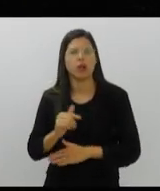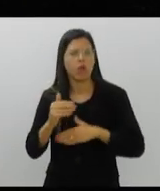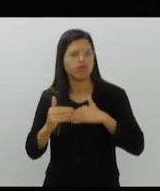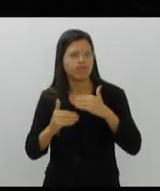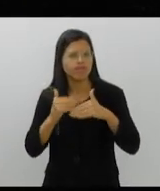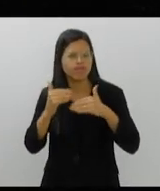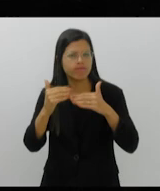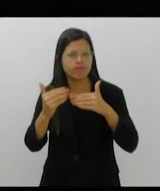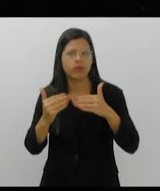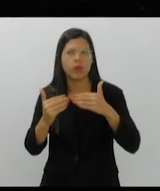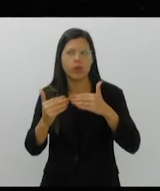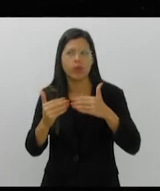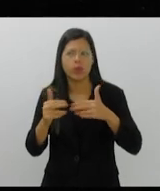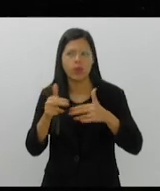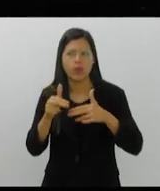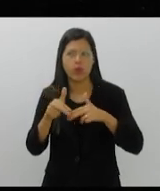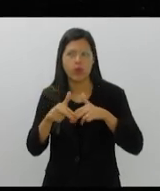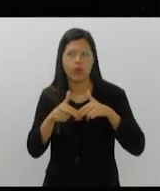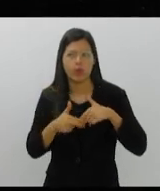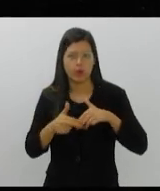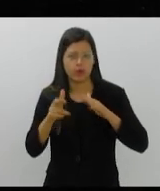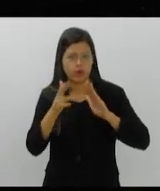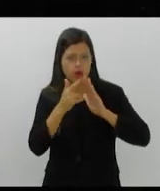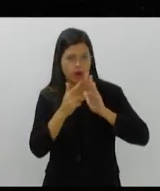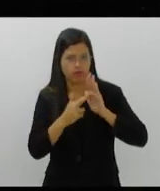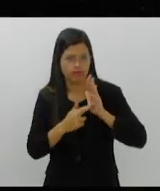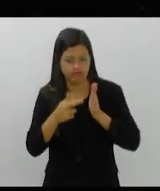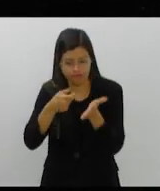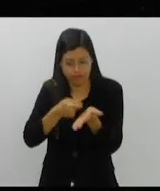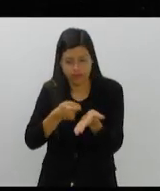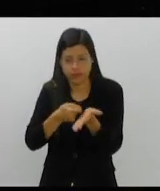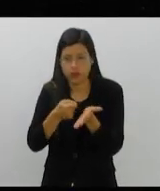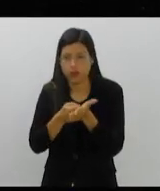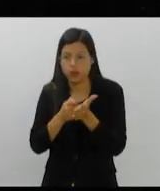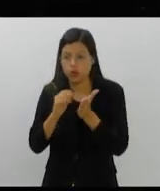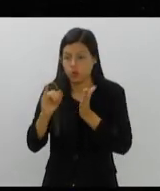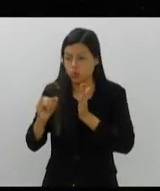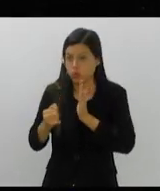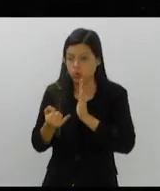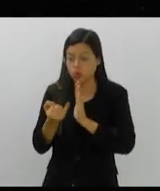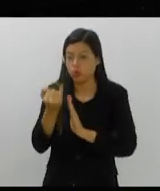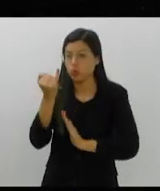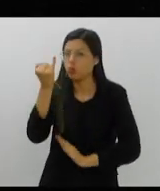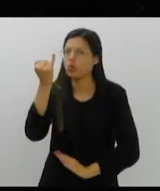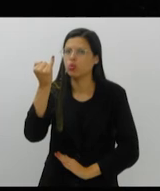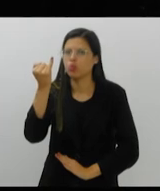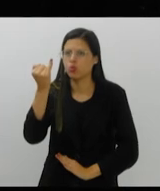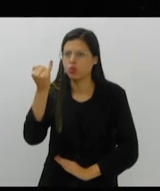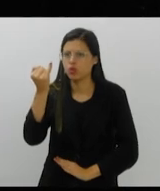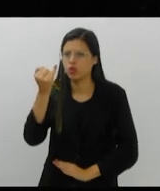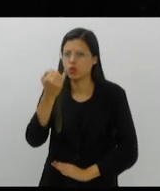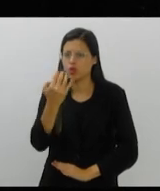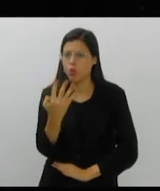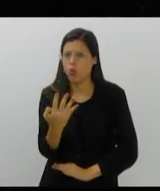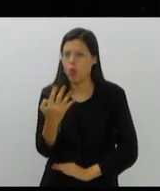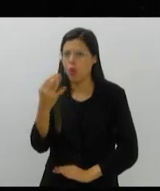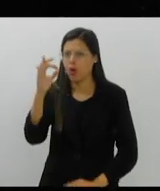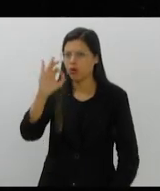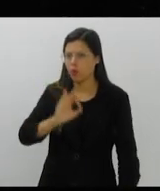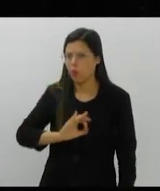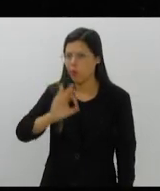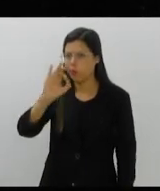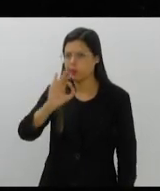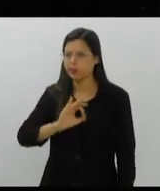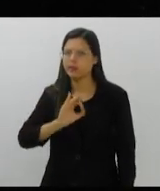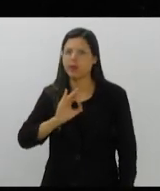de determinadas exigências, dos juros extorsivos de 4%